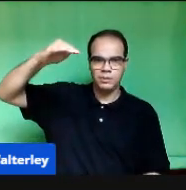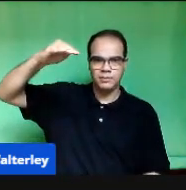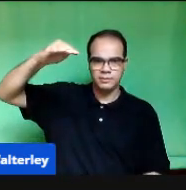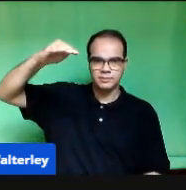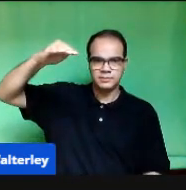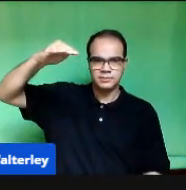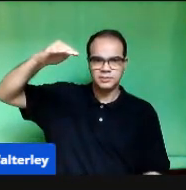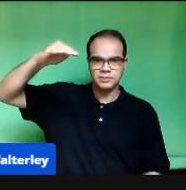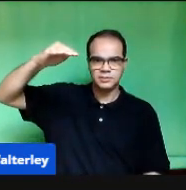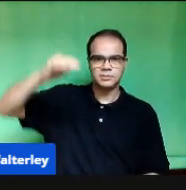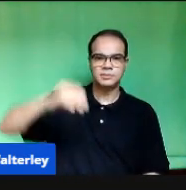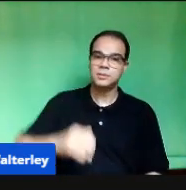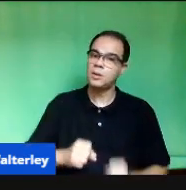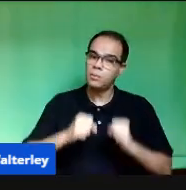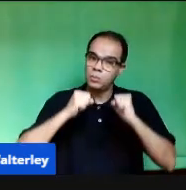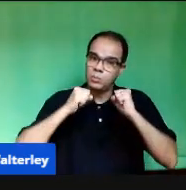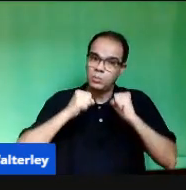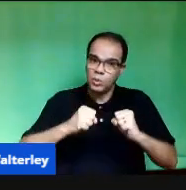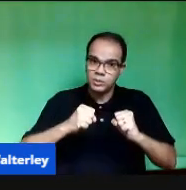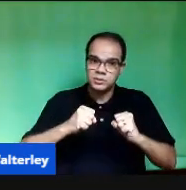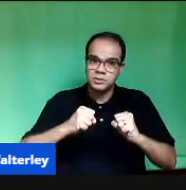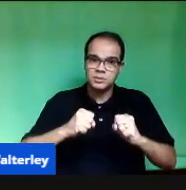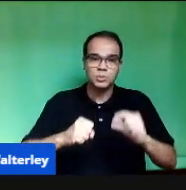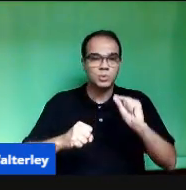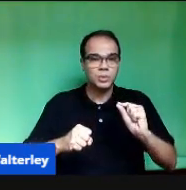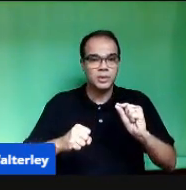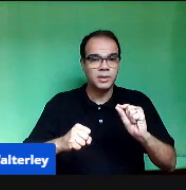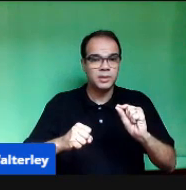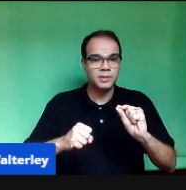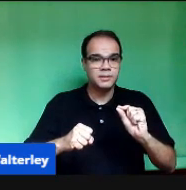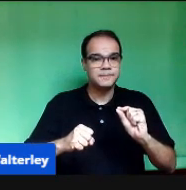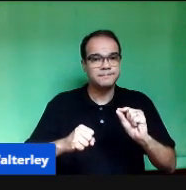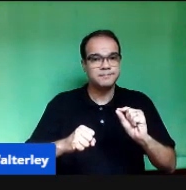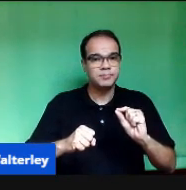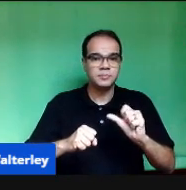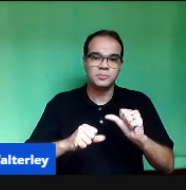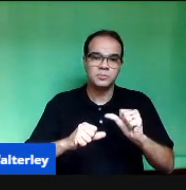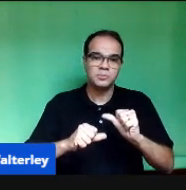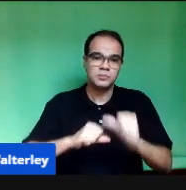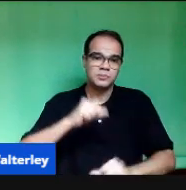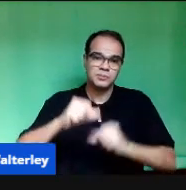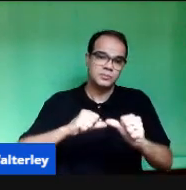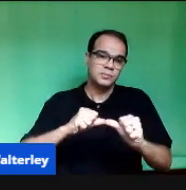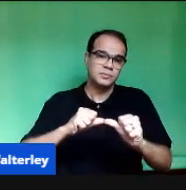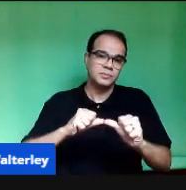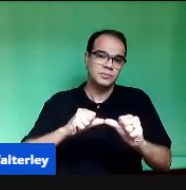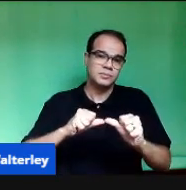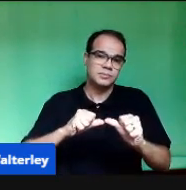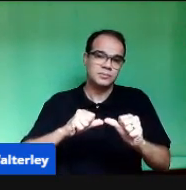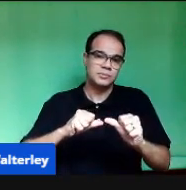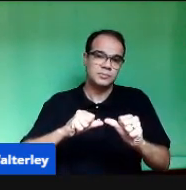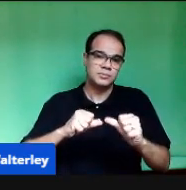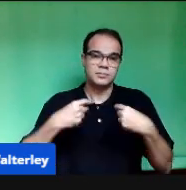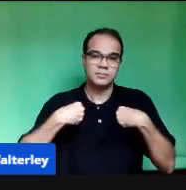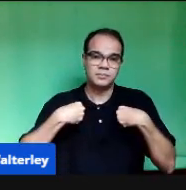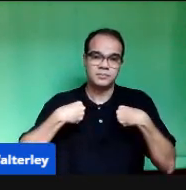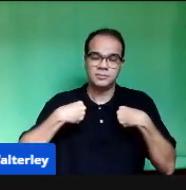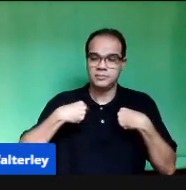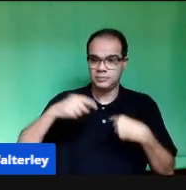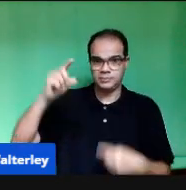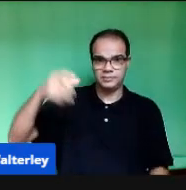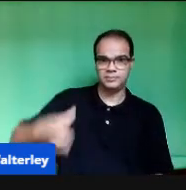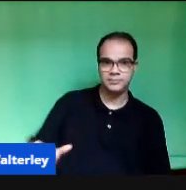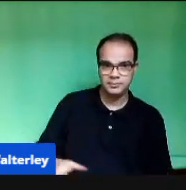dos componentes da minha sexualidade, mas a minha identidade social, o fato de eu me tornar homem